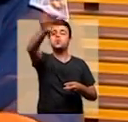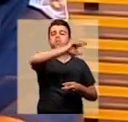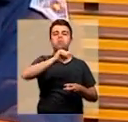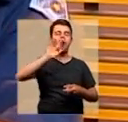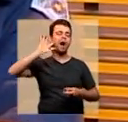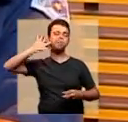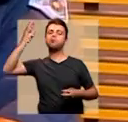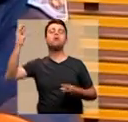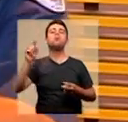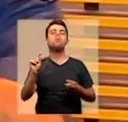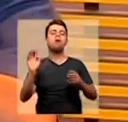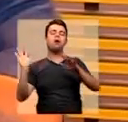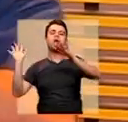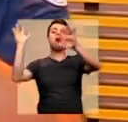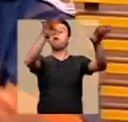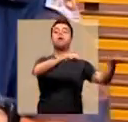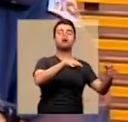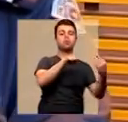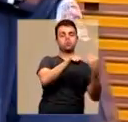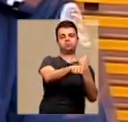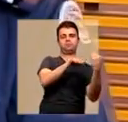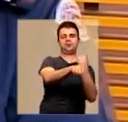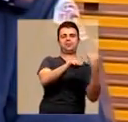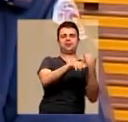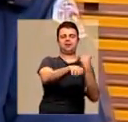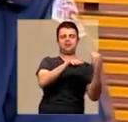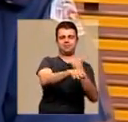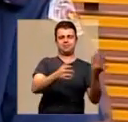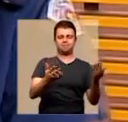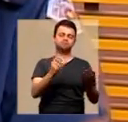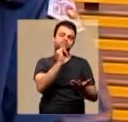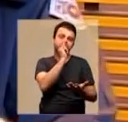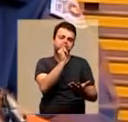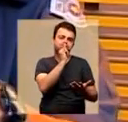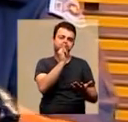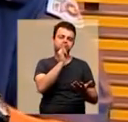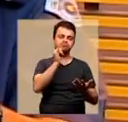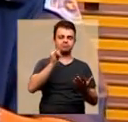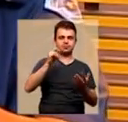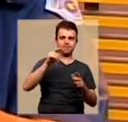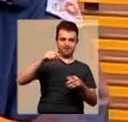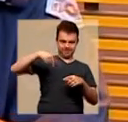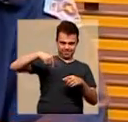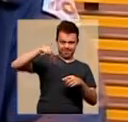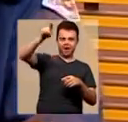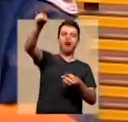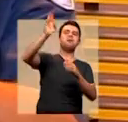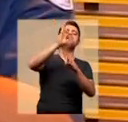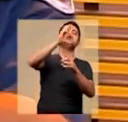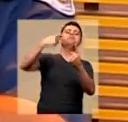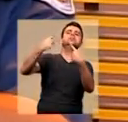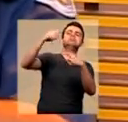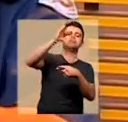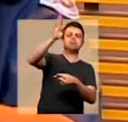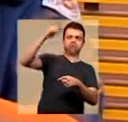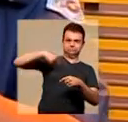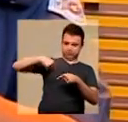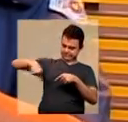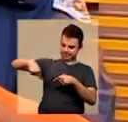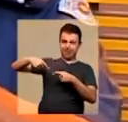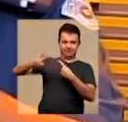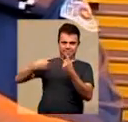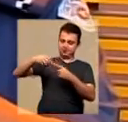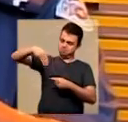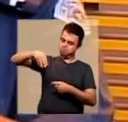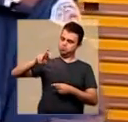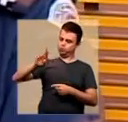que boa parte dos motoristas estão migrando para as rodovias. Então, por exemplo, eu quero acessar a Avenida Badibacite, eu estou na Murchid de Onça, aí ele